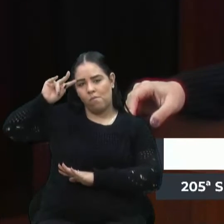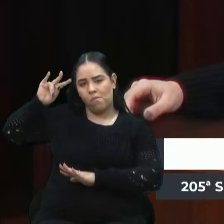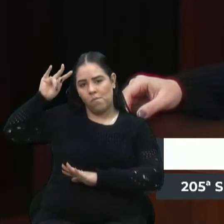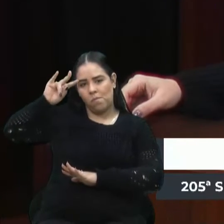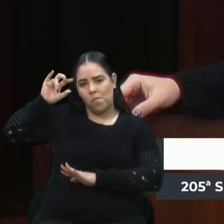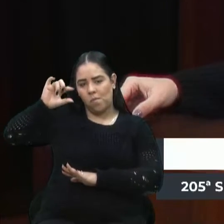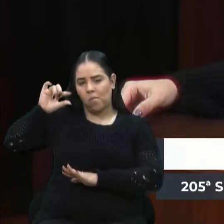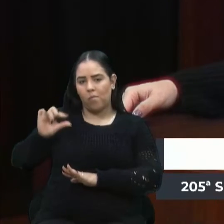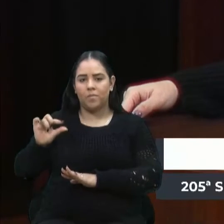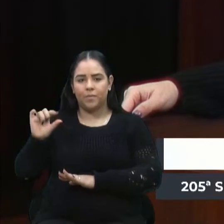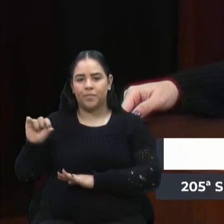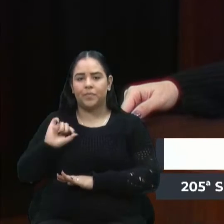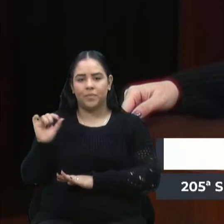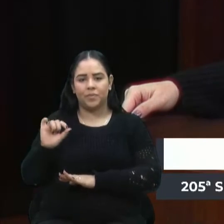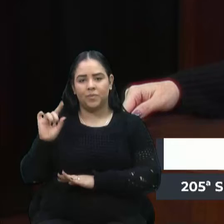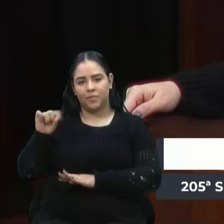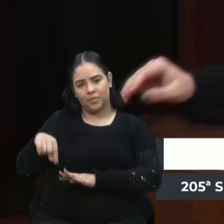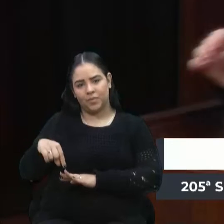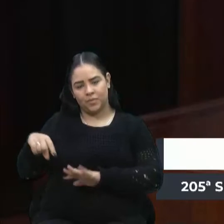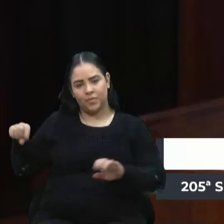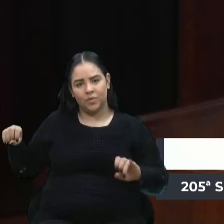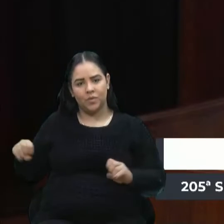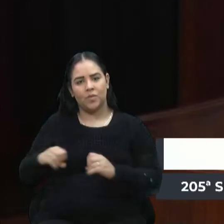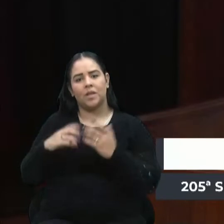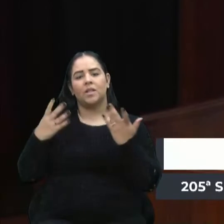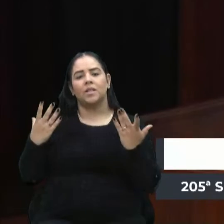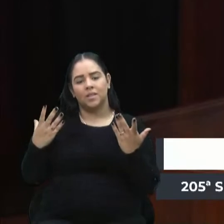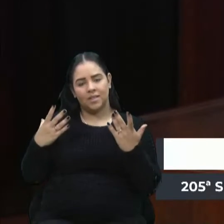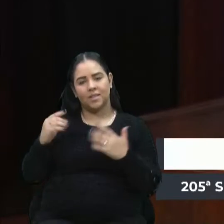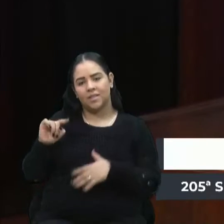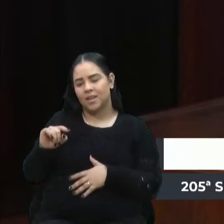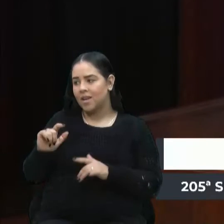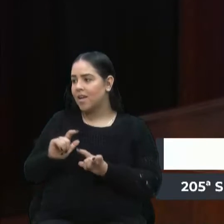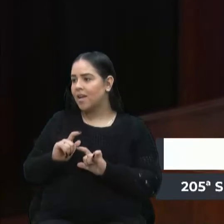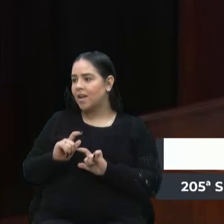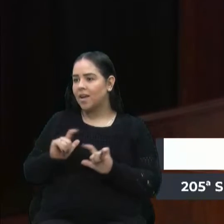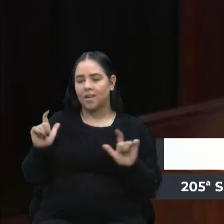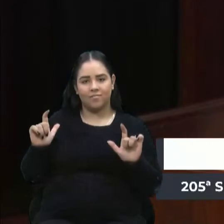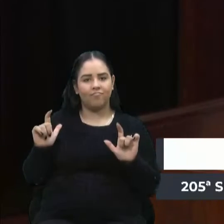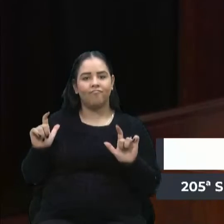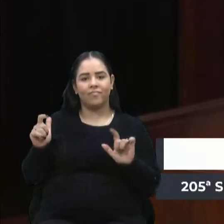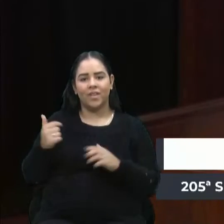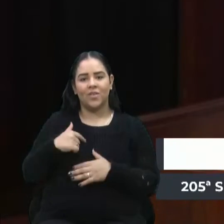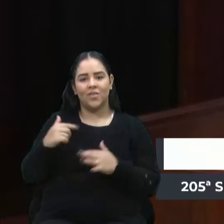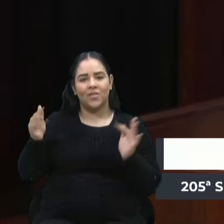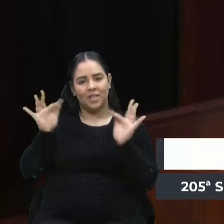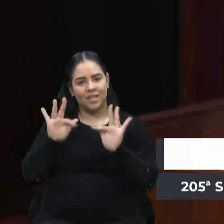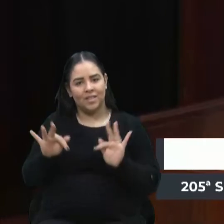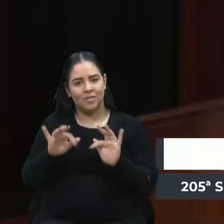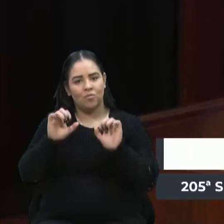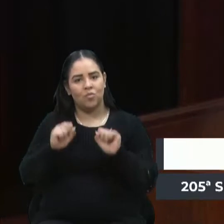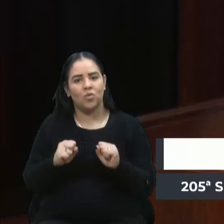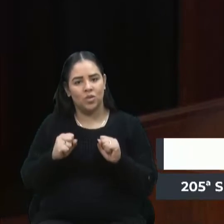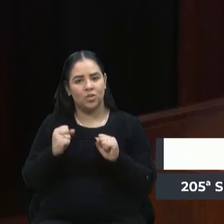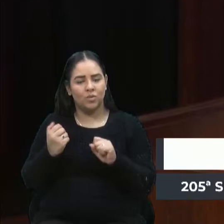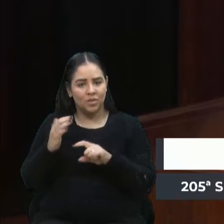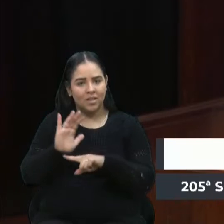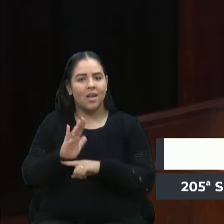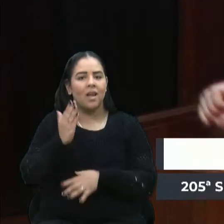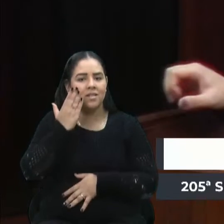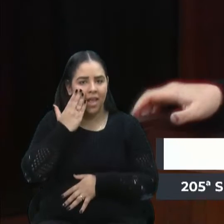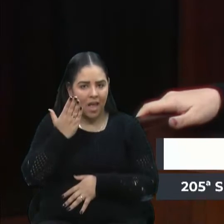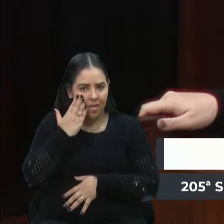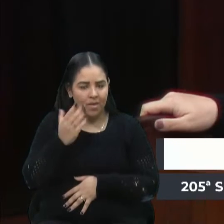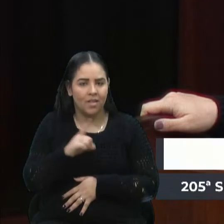um pouquinho do que é a nossa festa, que é tão grandiosa. Então, eu fico muito feliz em poder contribuir, sei que tantos